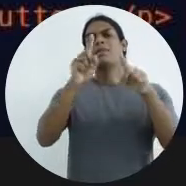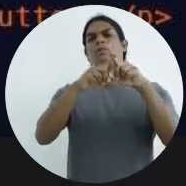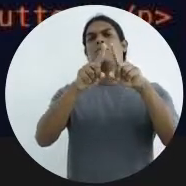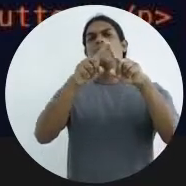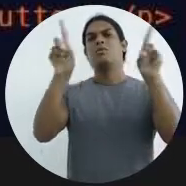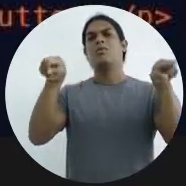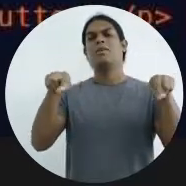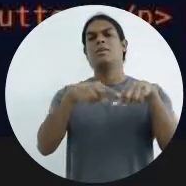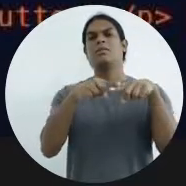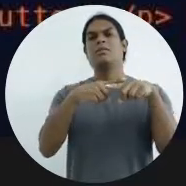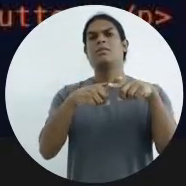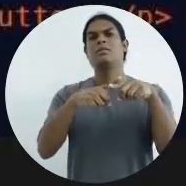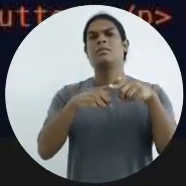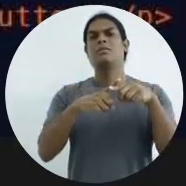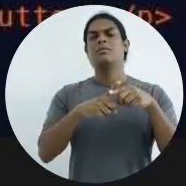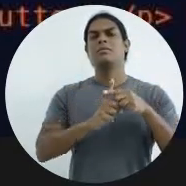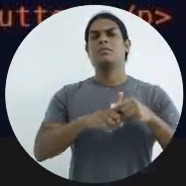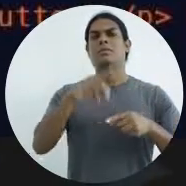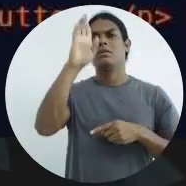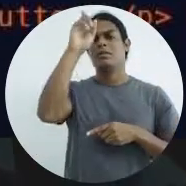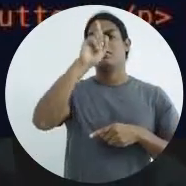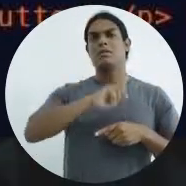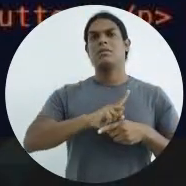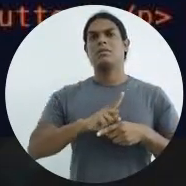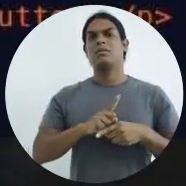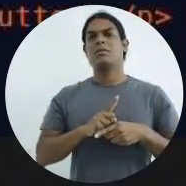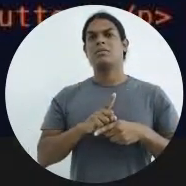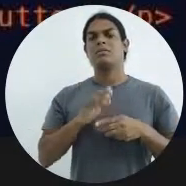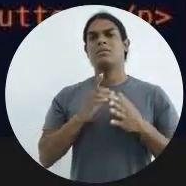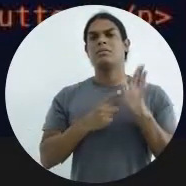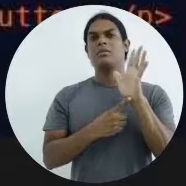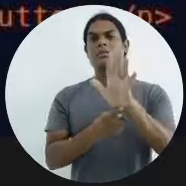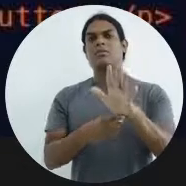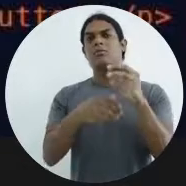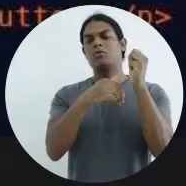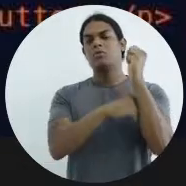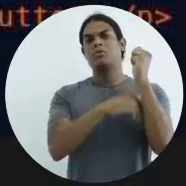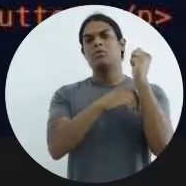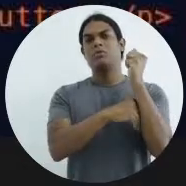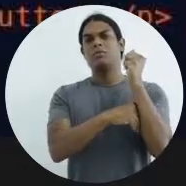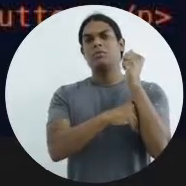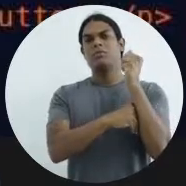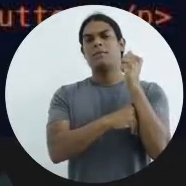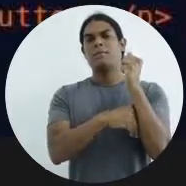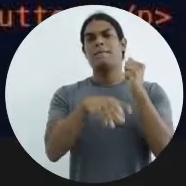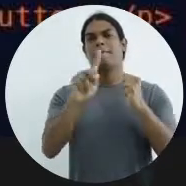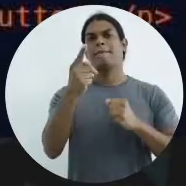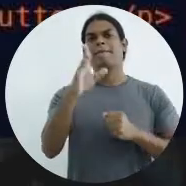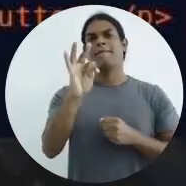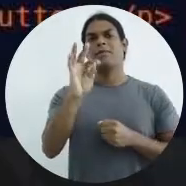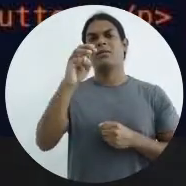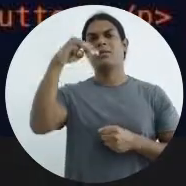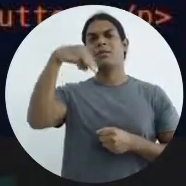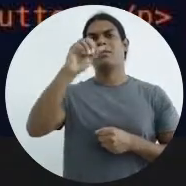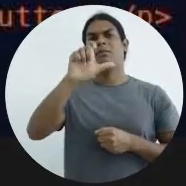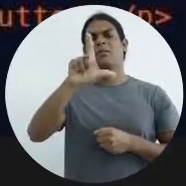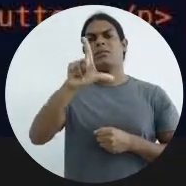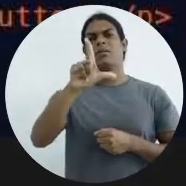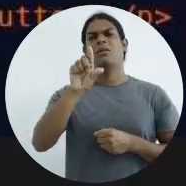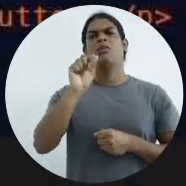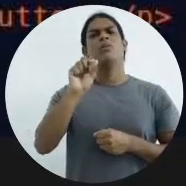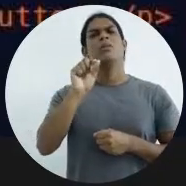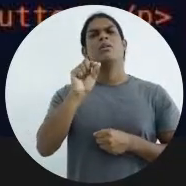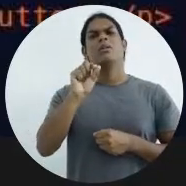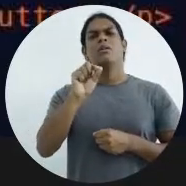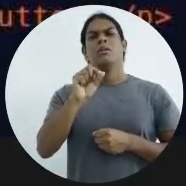que mostra o código que você utiliza para juntar o seu HTML com JavaScript. Aí o que